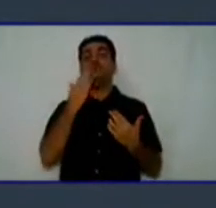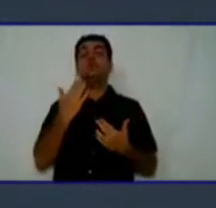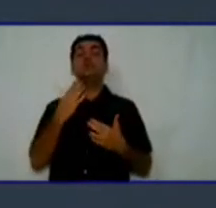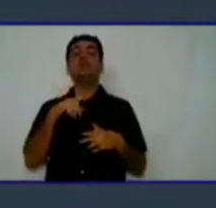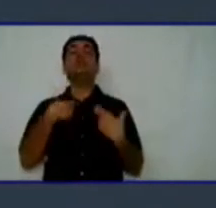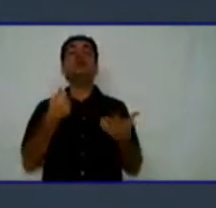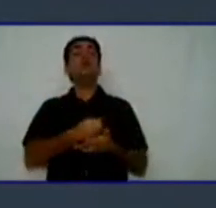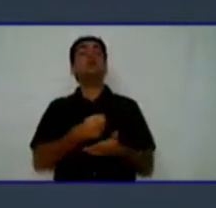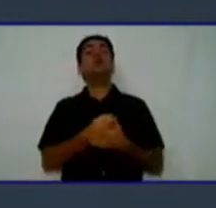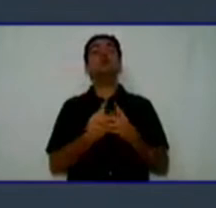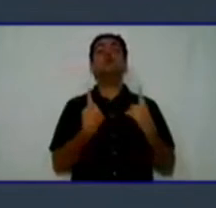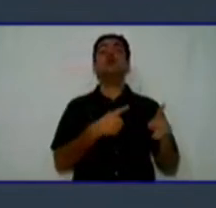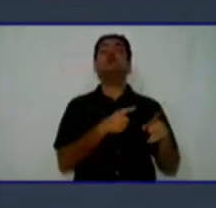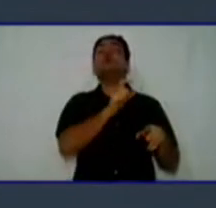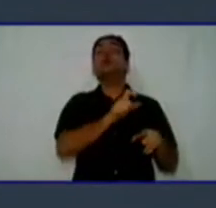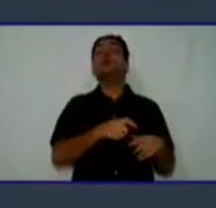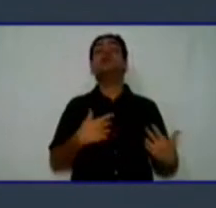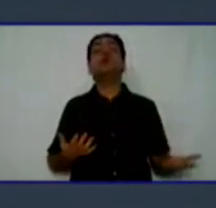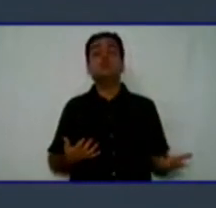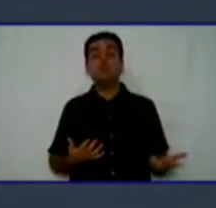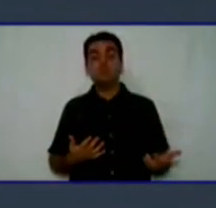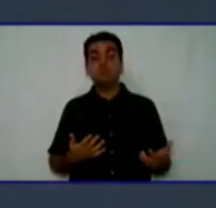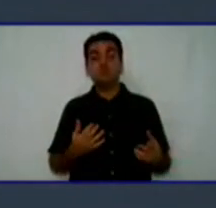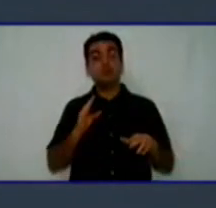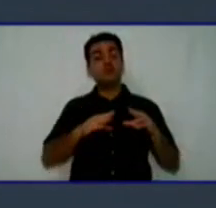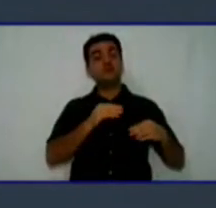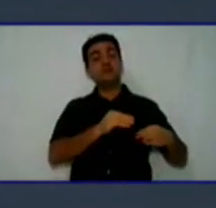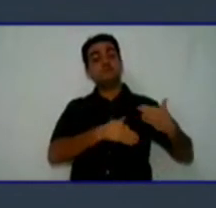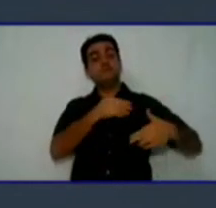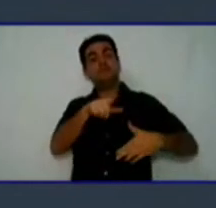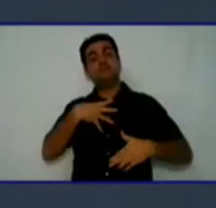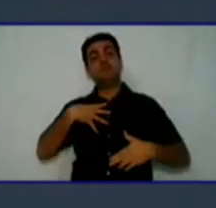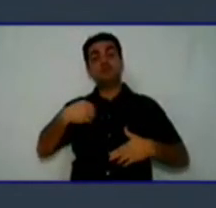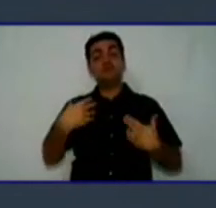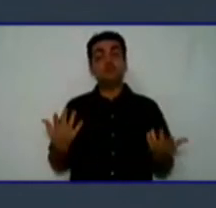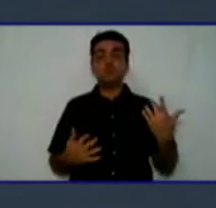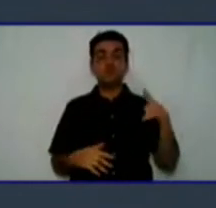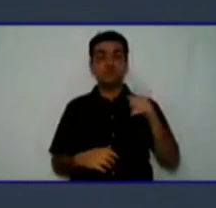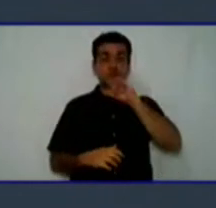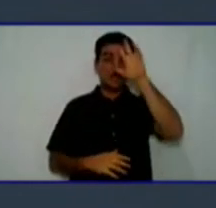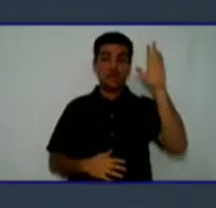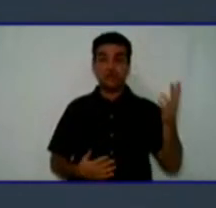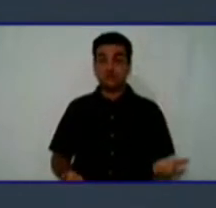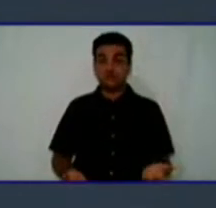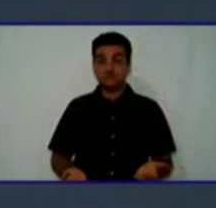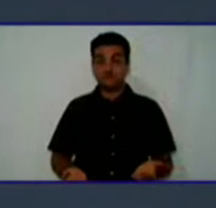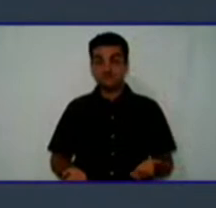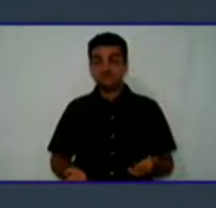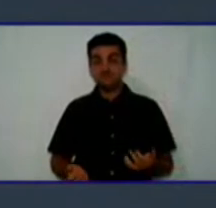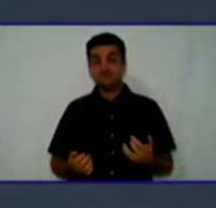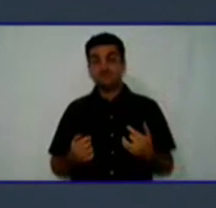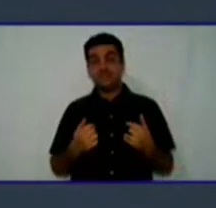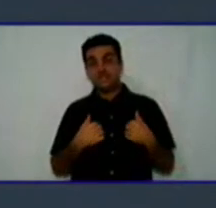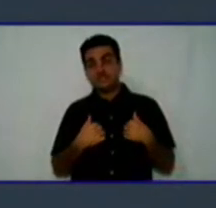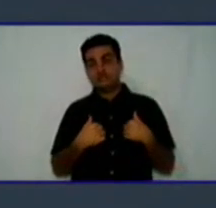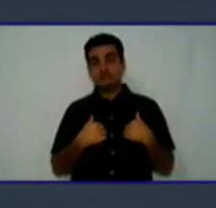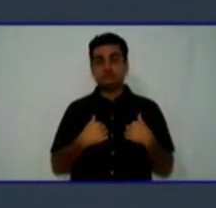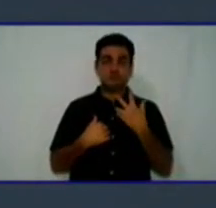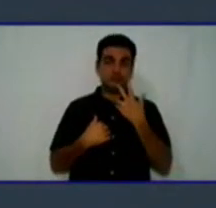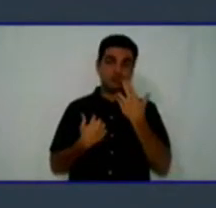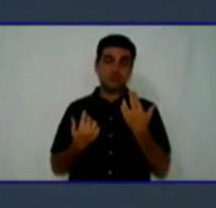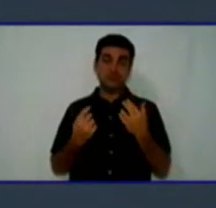condenação que poderia eventualmente ser transferida aos herdeiros, né? Então, em linha de princípio, ao